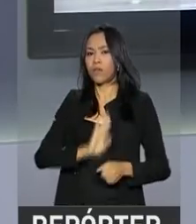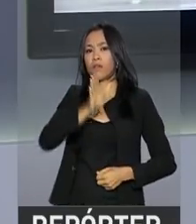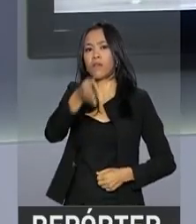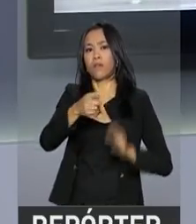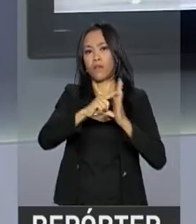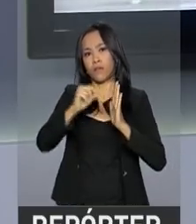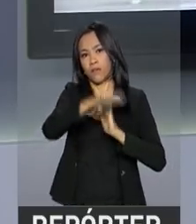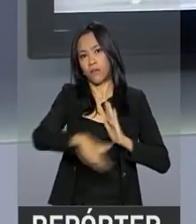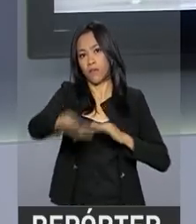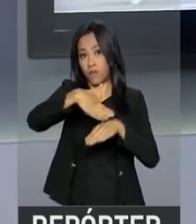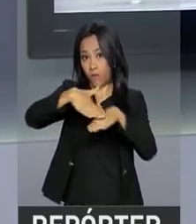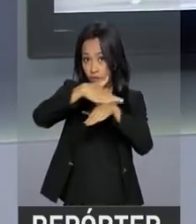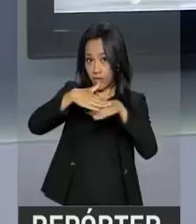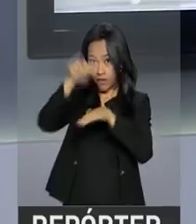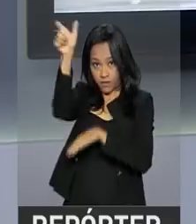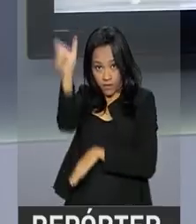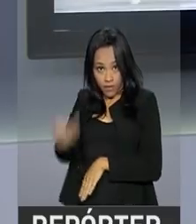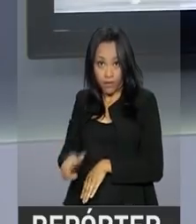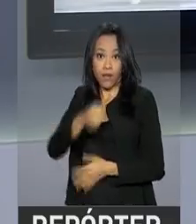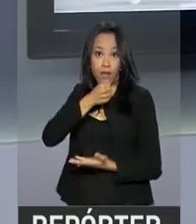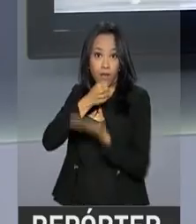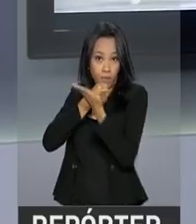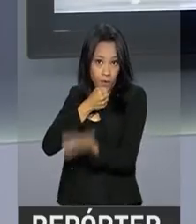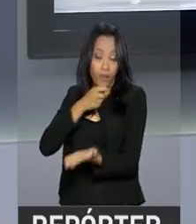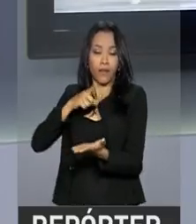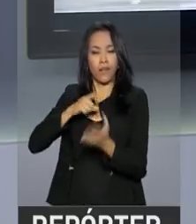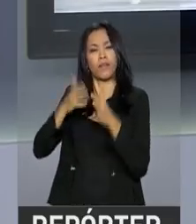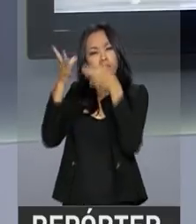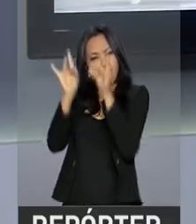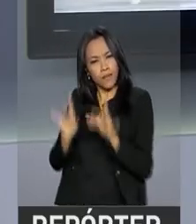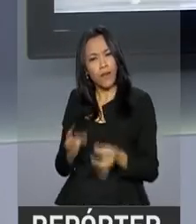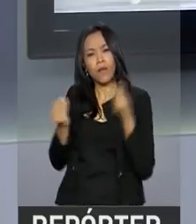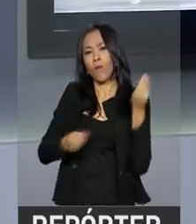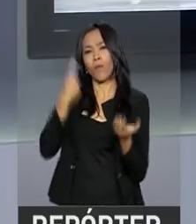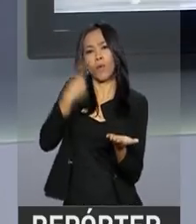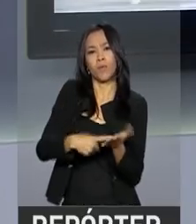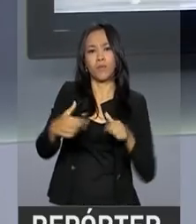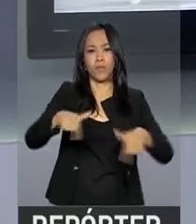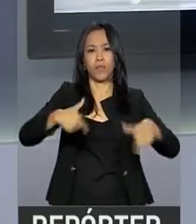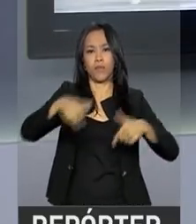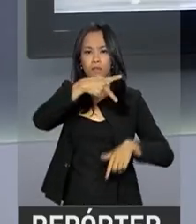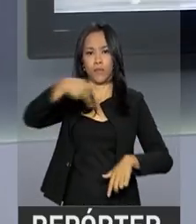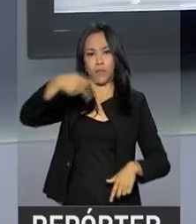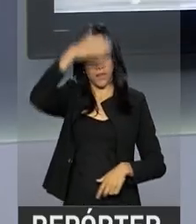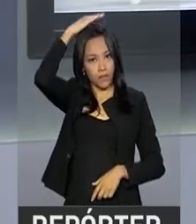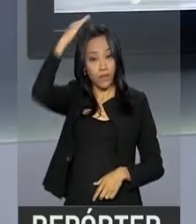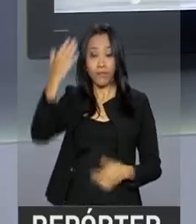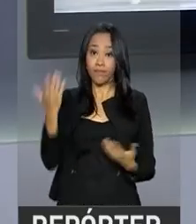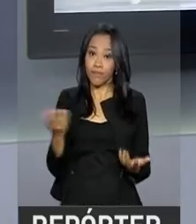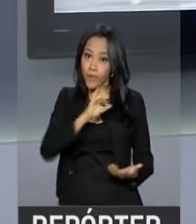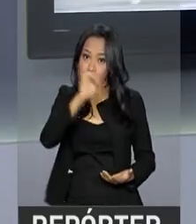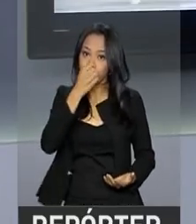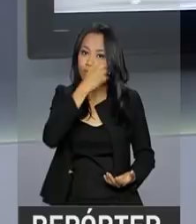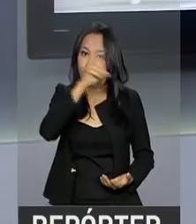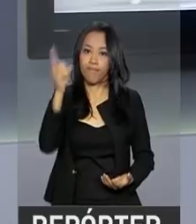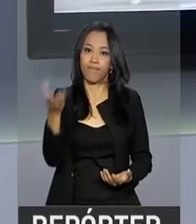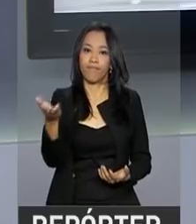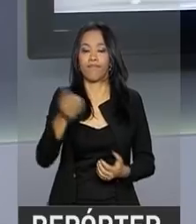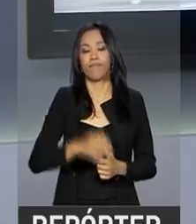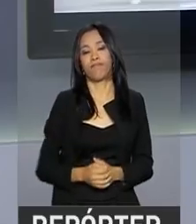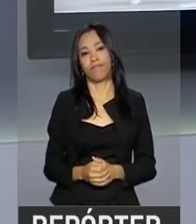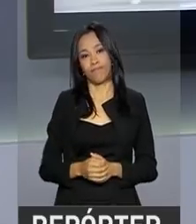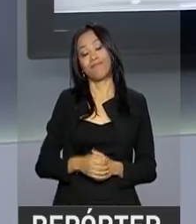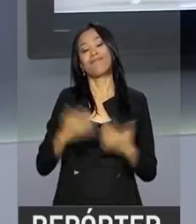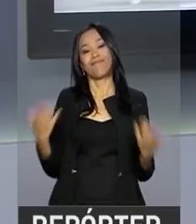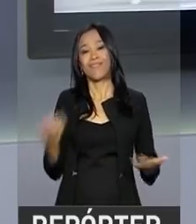Planalto conversar ao vivo com a repórter Márcia Fernandes, que tem os detalhes da agenda. Olá, Márcia, bom dia para você.